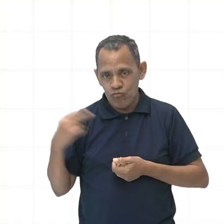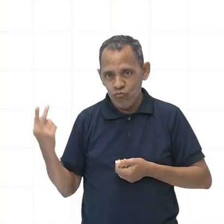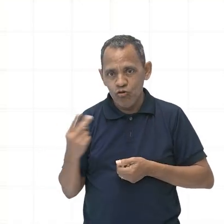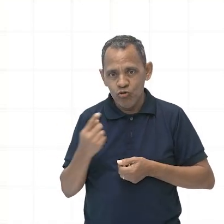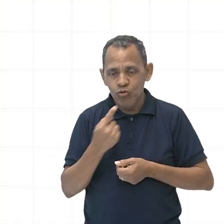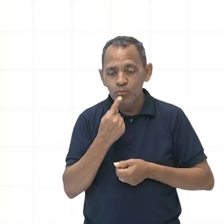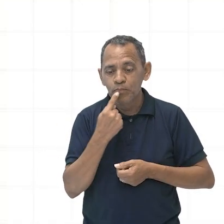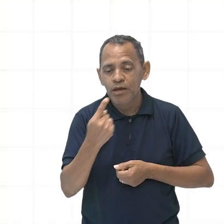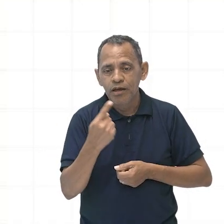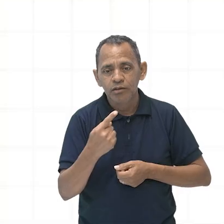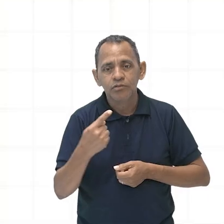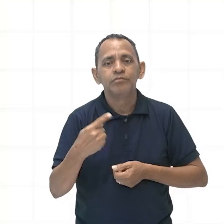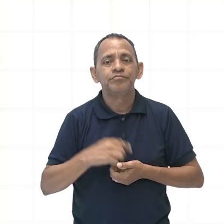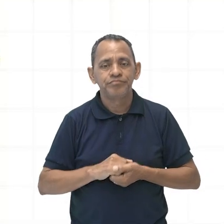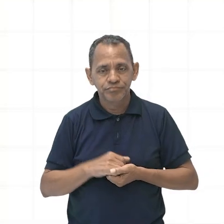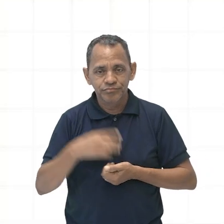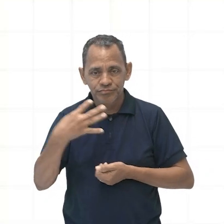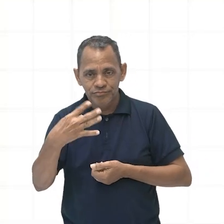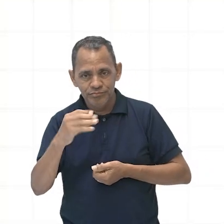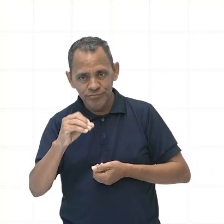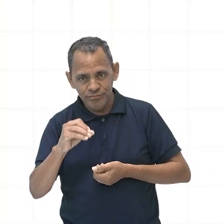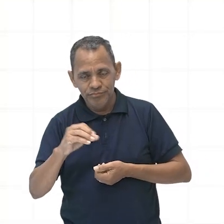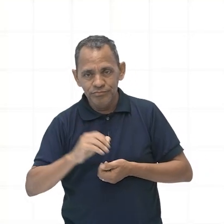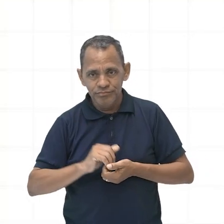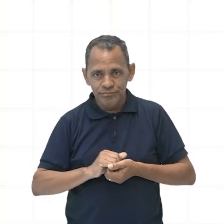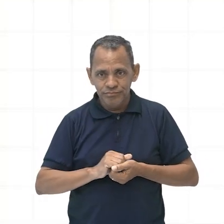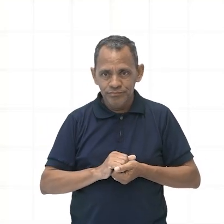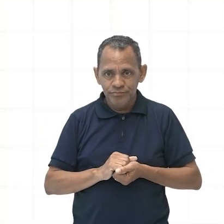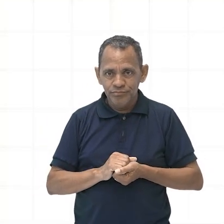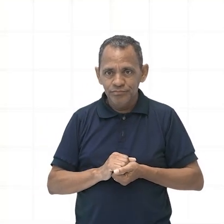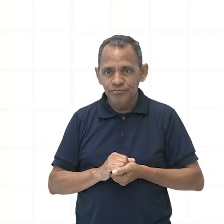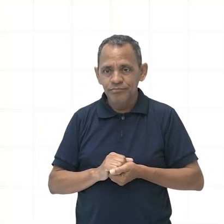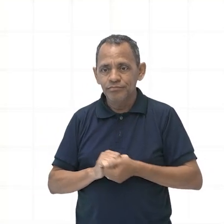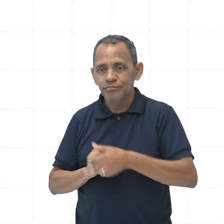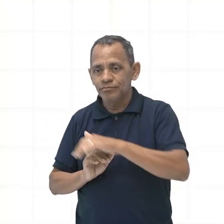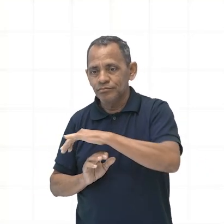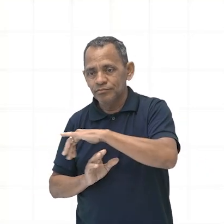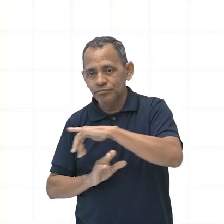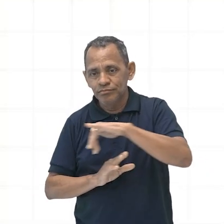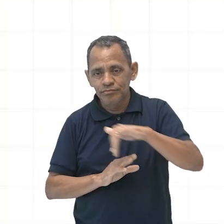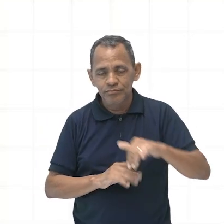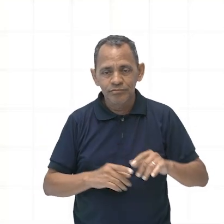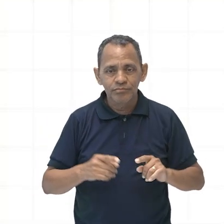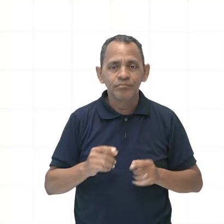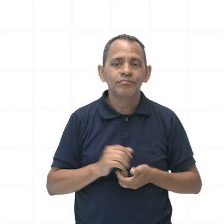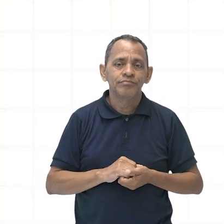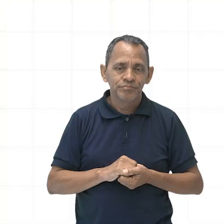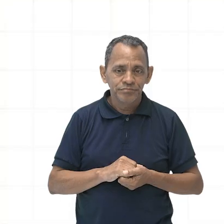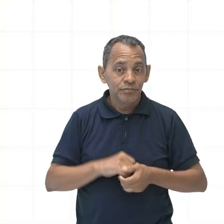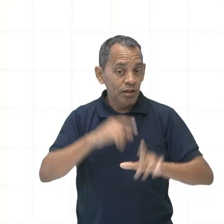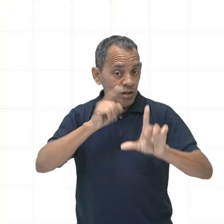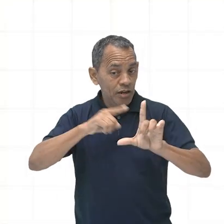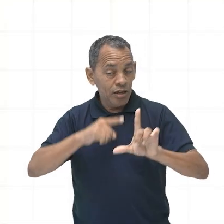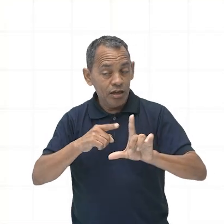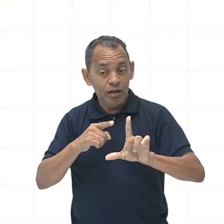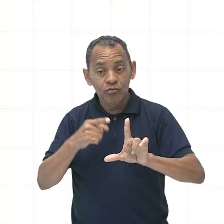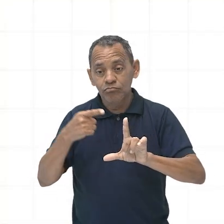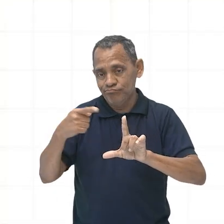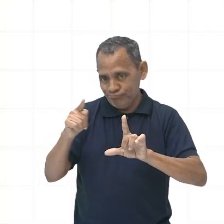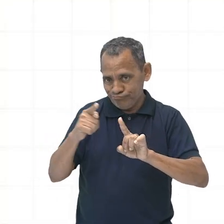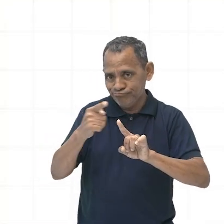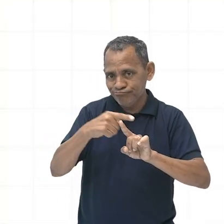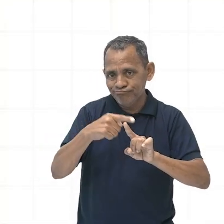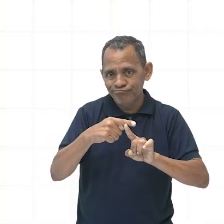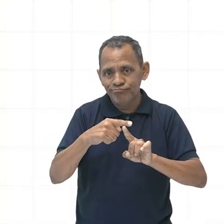de 30. Beleza? Então, vamos ao nosso próximo tipo de gráfico. Esse tipo de gráfico também é